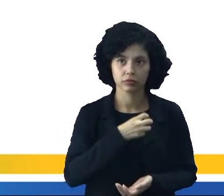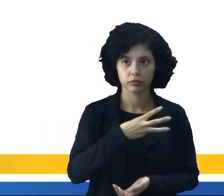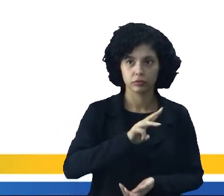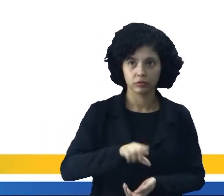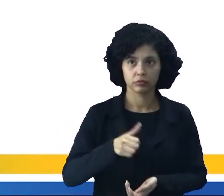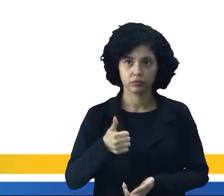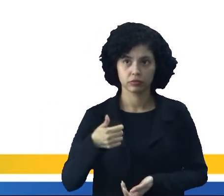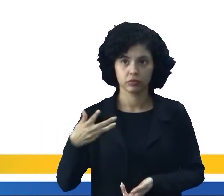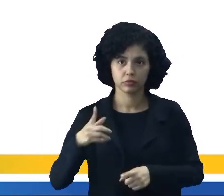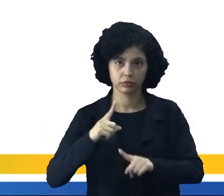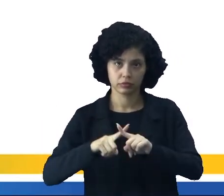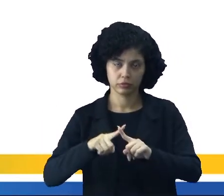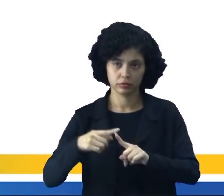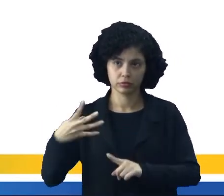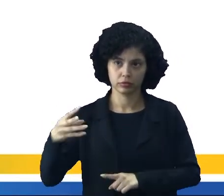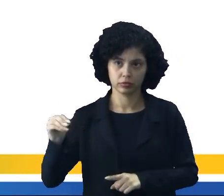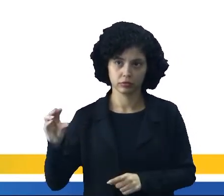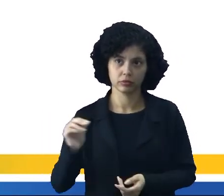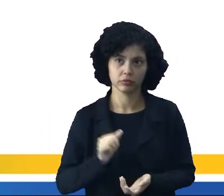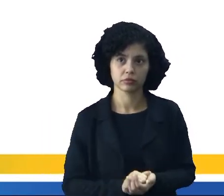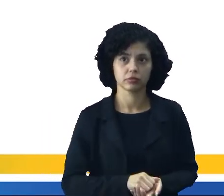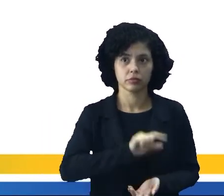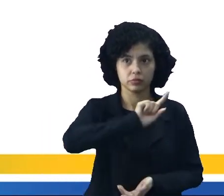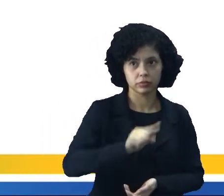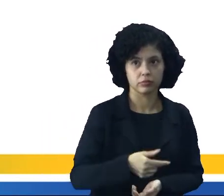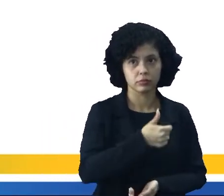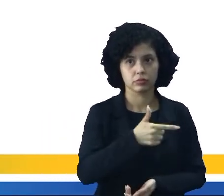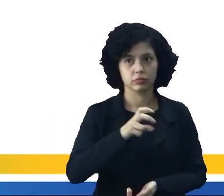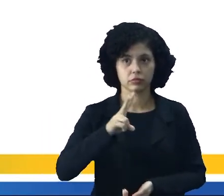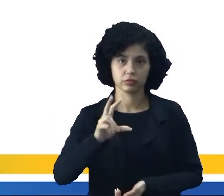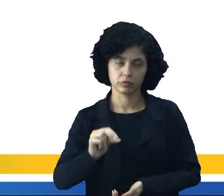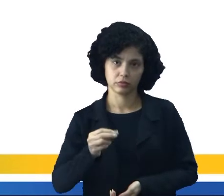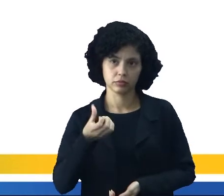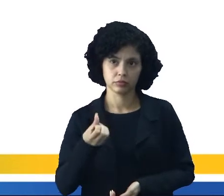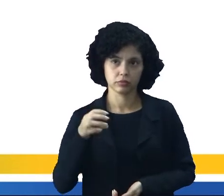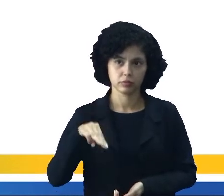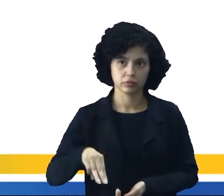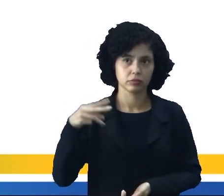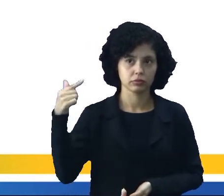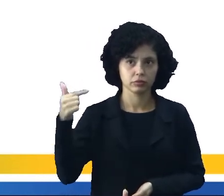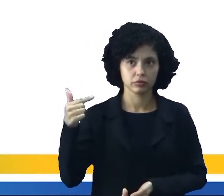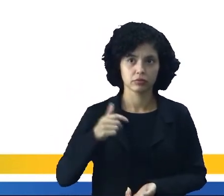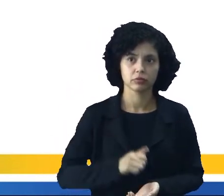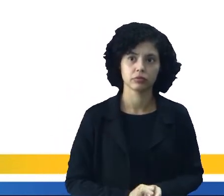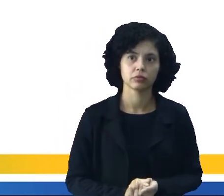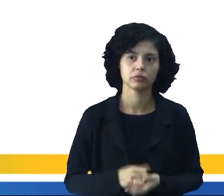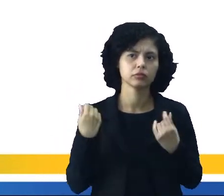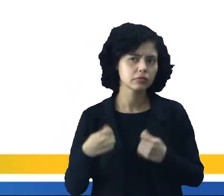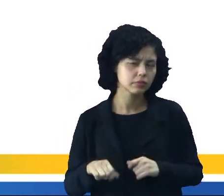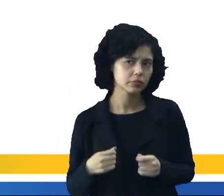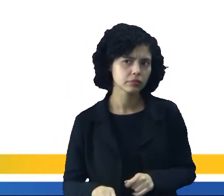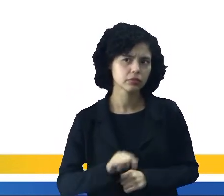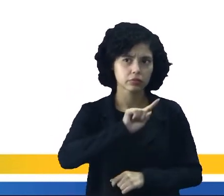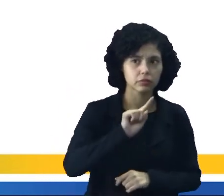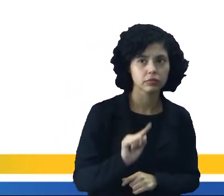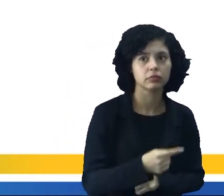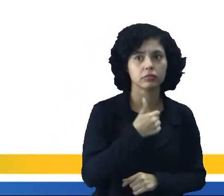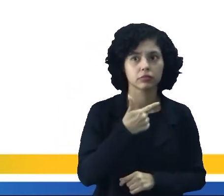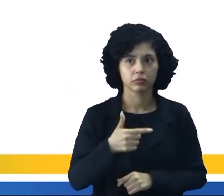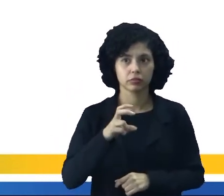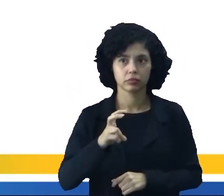3,14 x 400 a área é 1256 metros quadrados serão